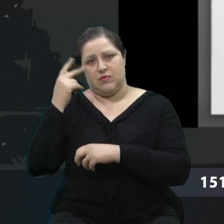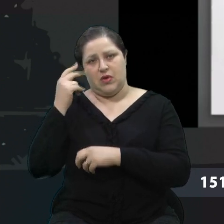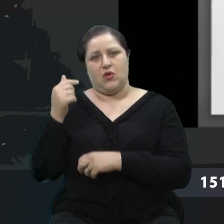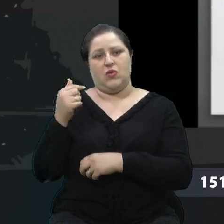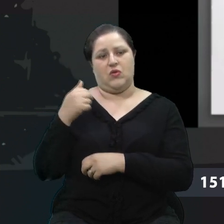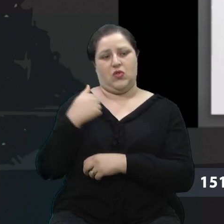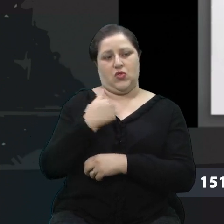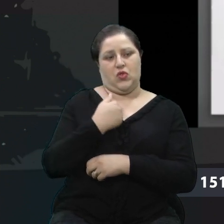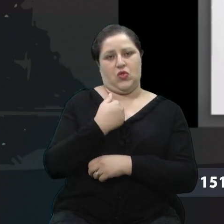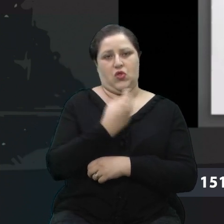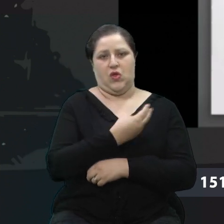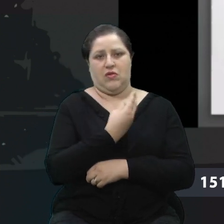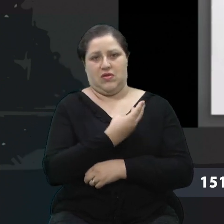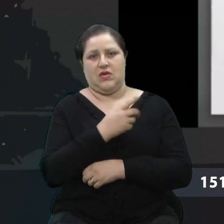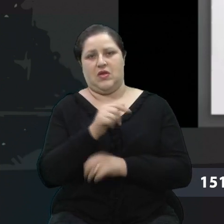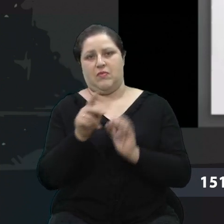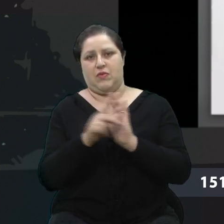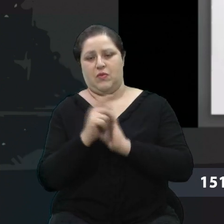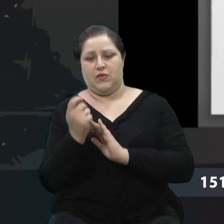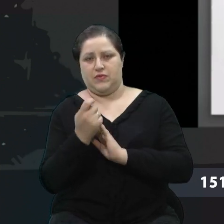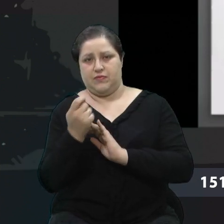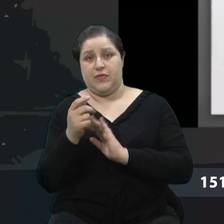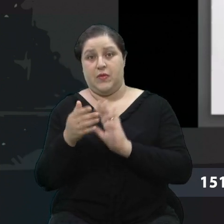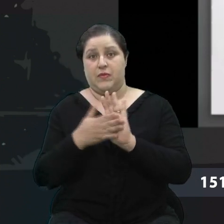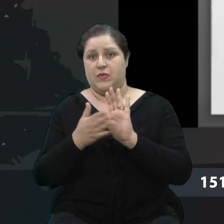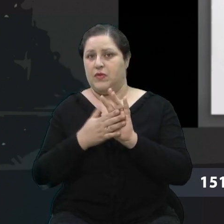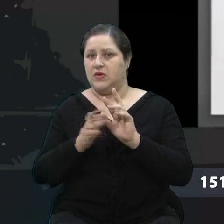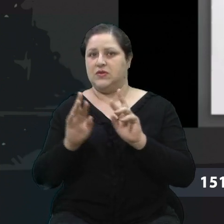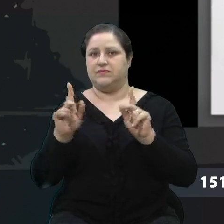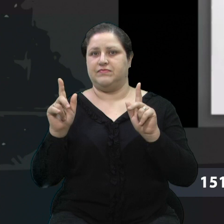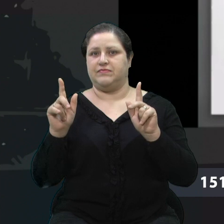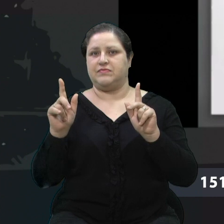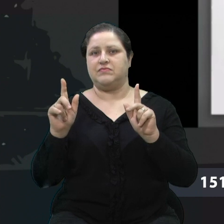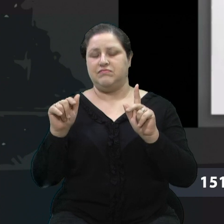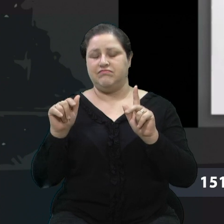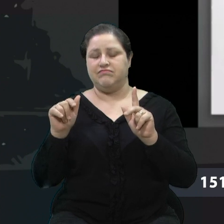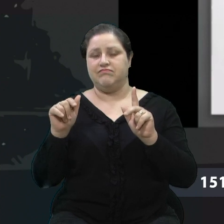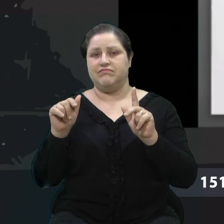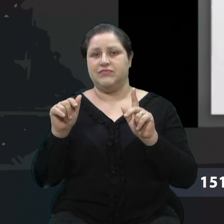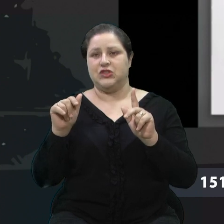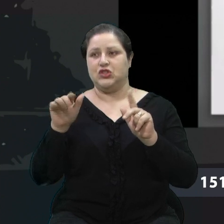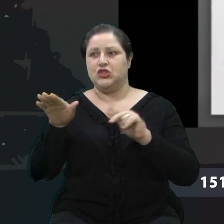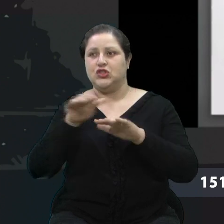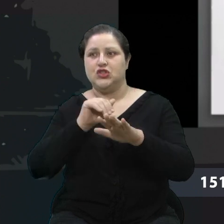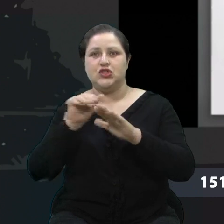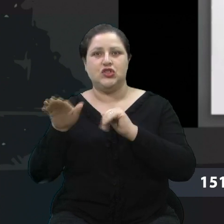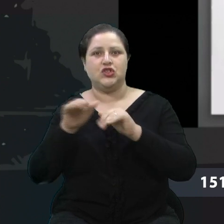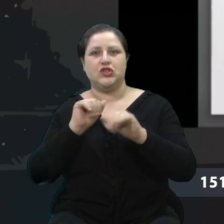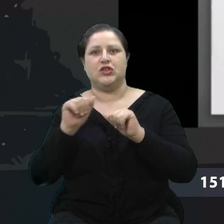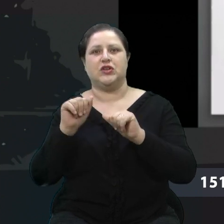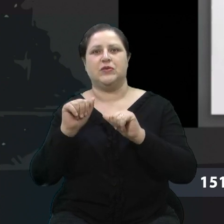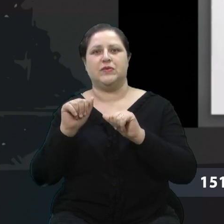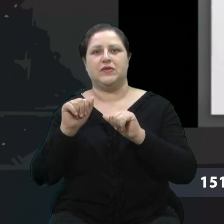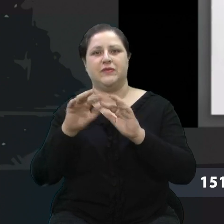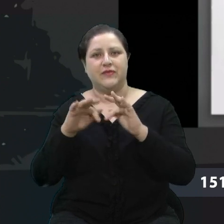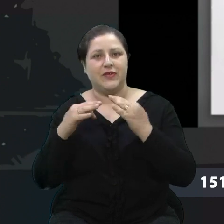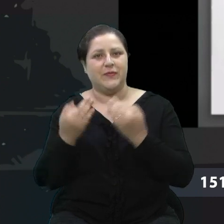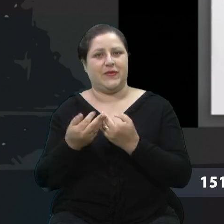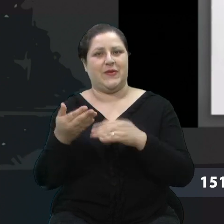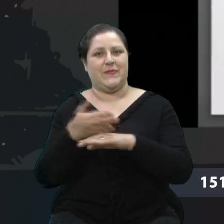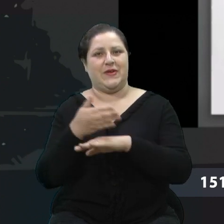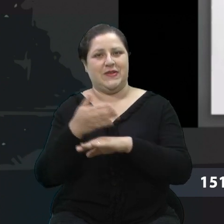é uma proposta totalmente diferenciada para atrair as famílias para os jogos,